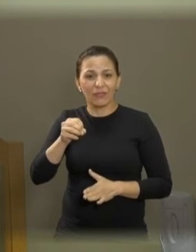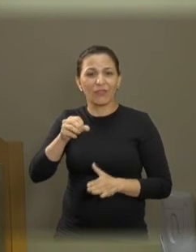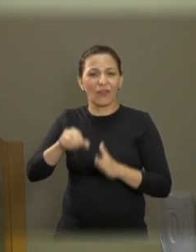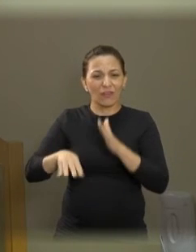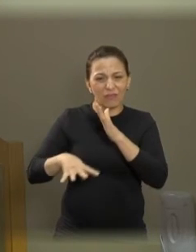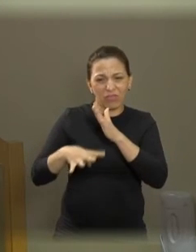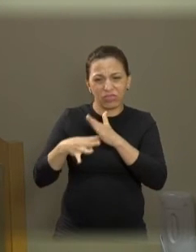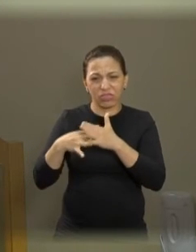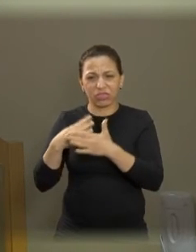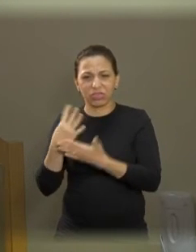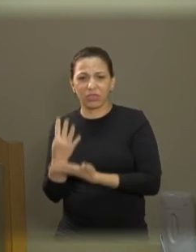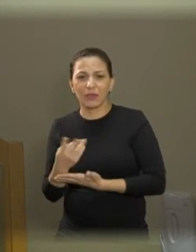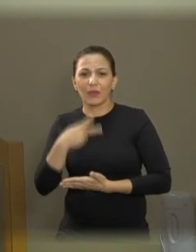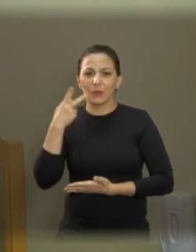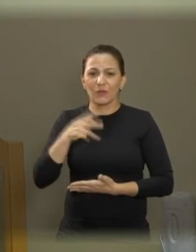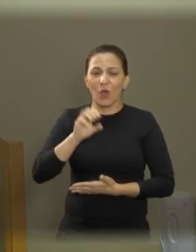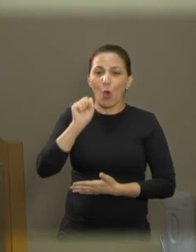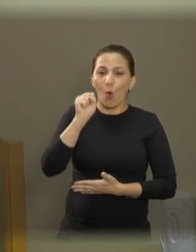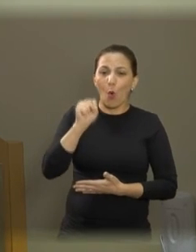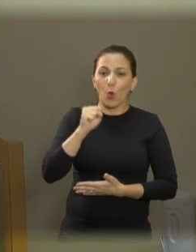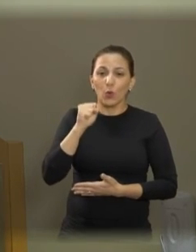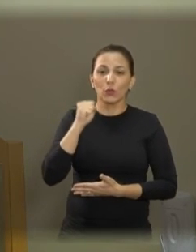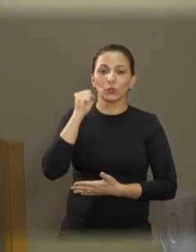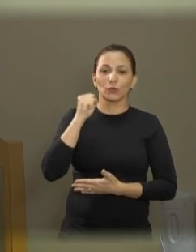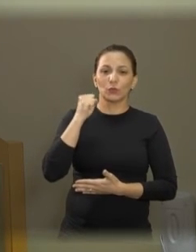de curso, para falar 8 horas.